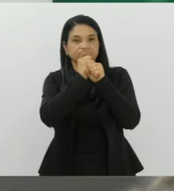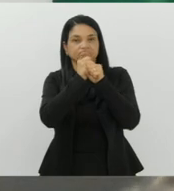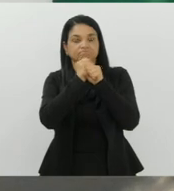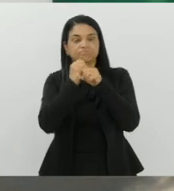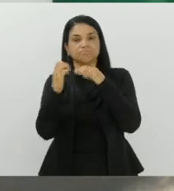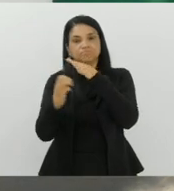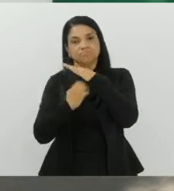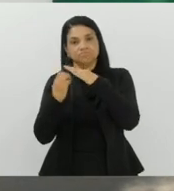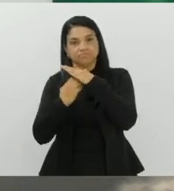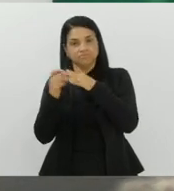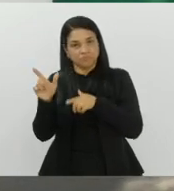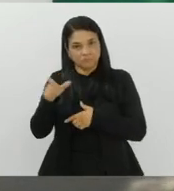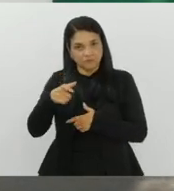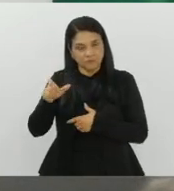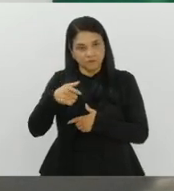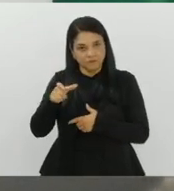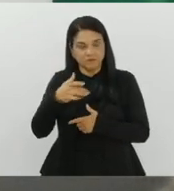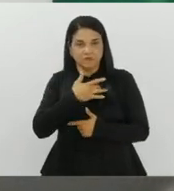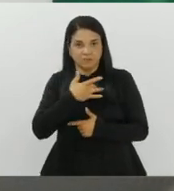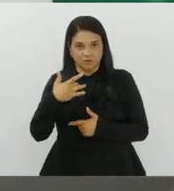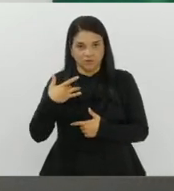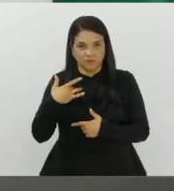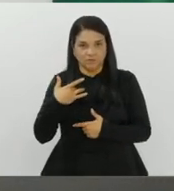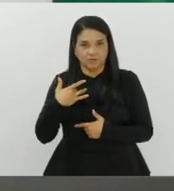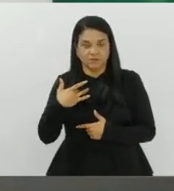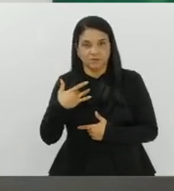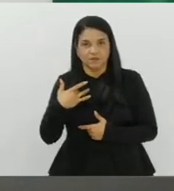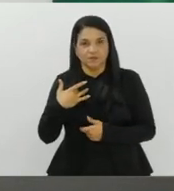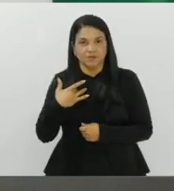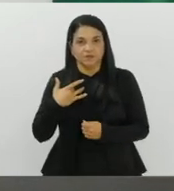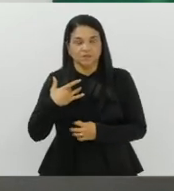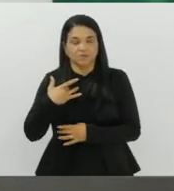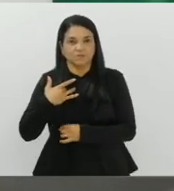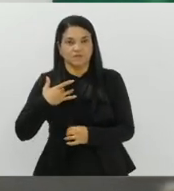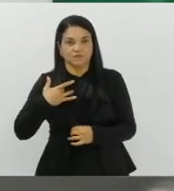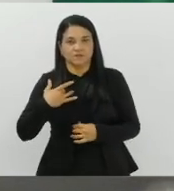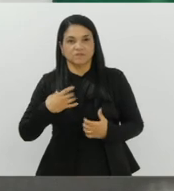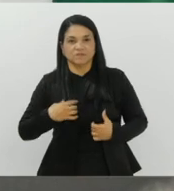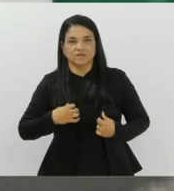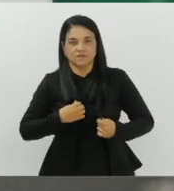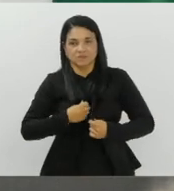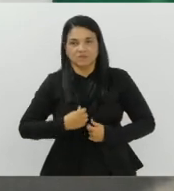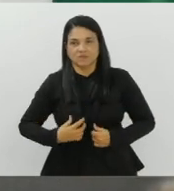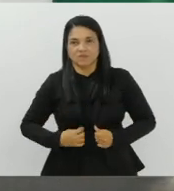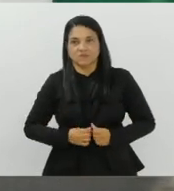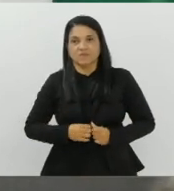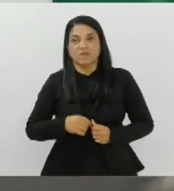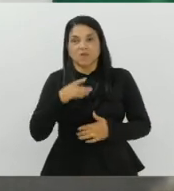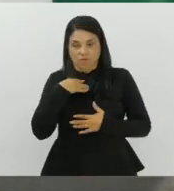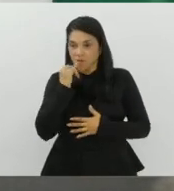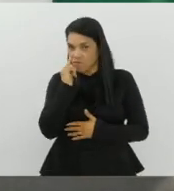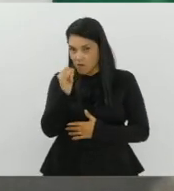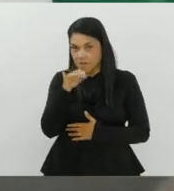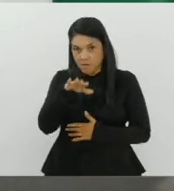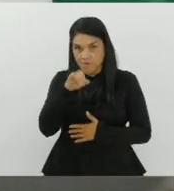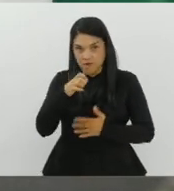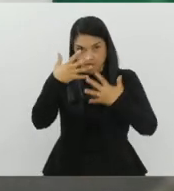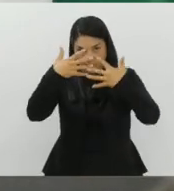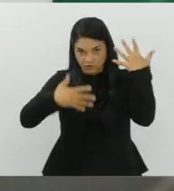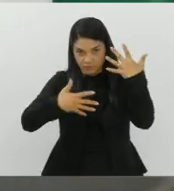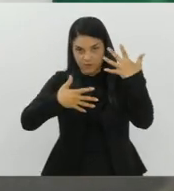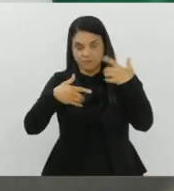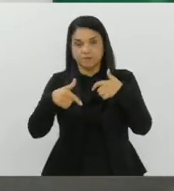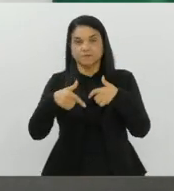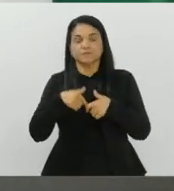dos planos de saúde. Eu não sei daqui, eu estou falando que... Gente, assim, e estou falando para as mães, vou falar aqui para as mães atípicas aqui da